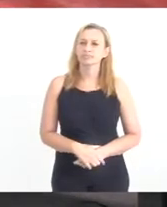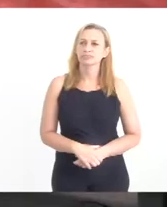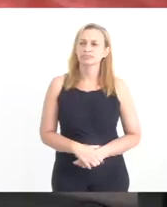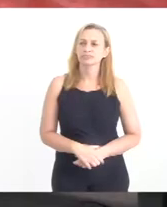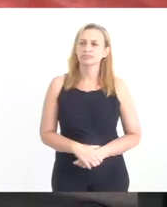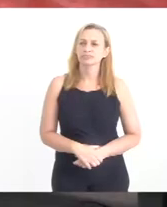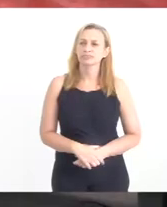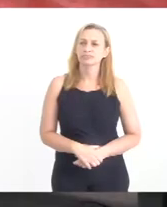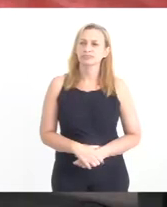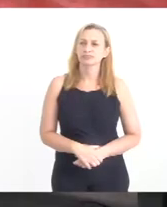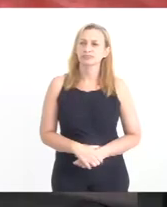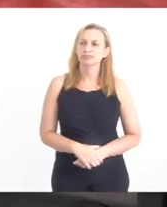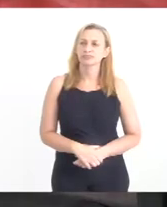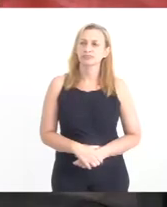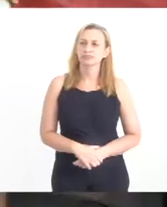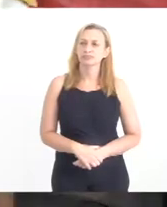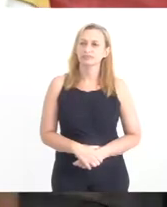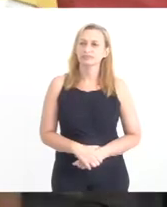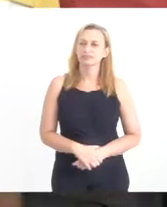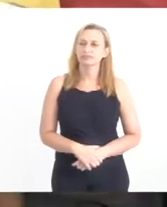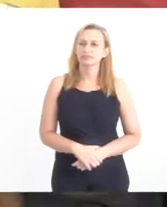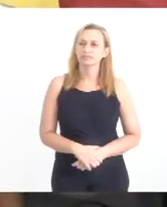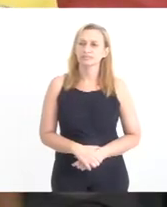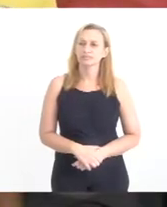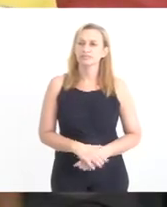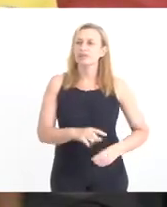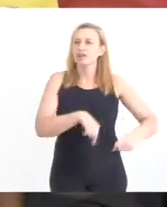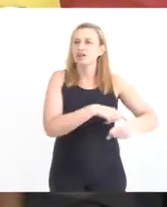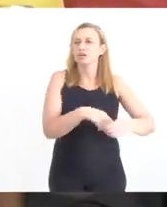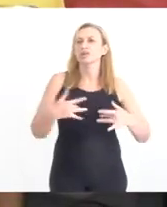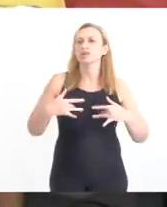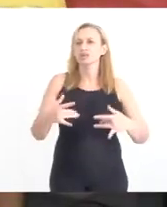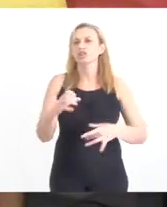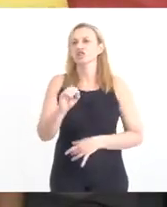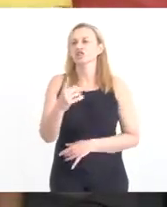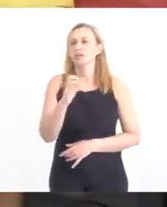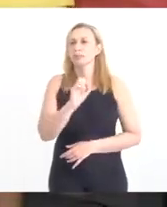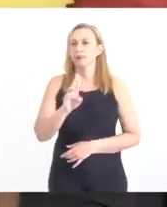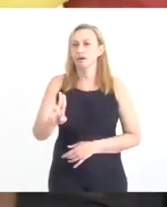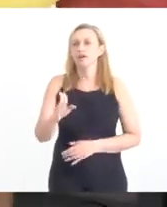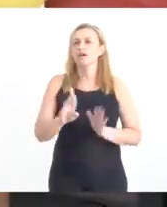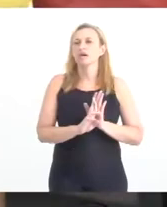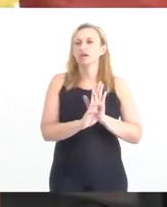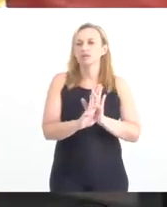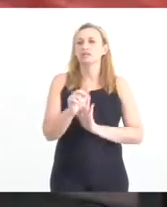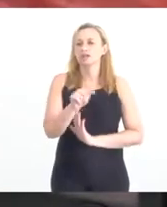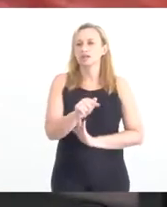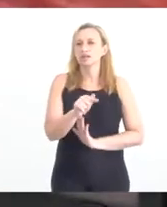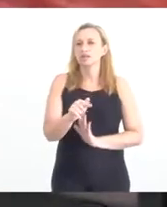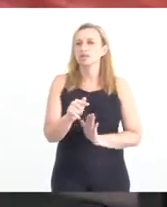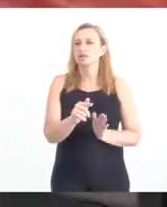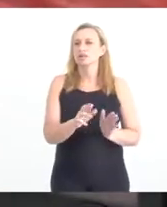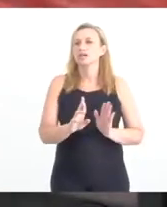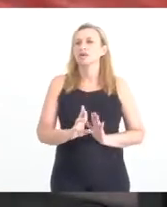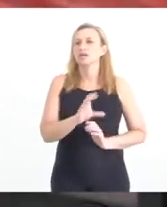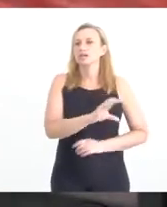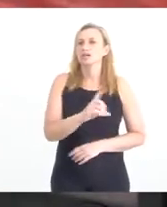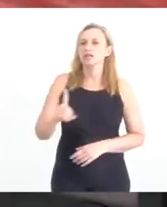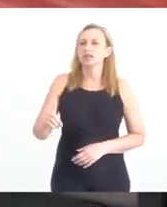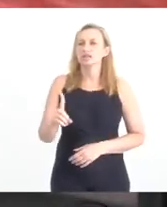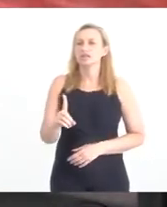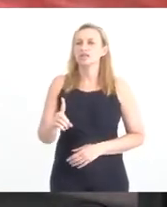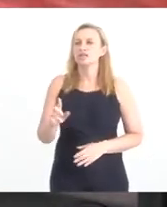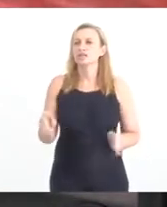de mais que eu não tô conhecendo ninguém a cozinha solidária do Chapéu representando aqui coordenador E idealizador